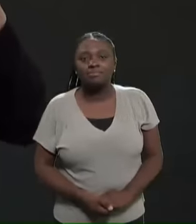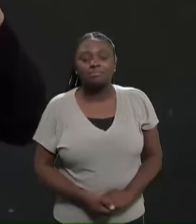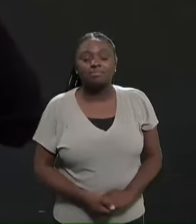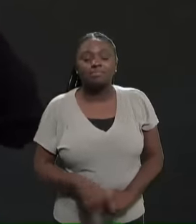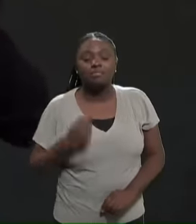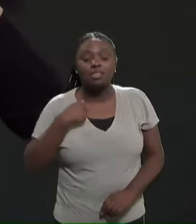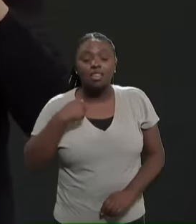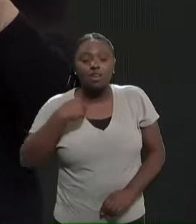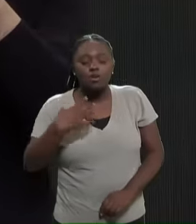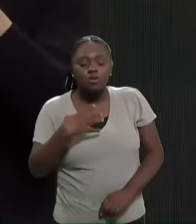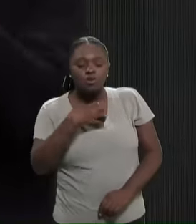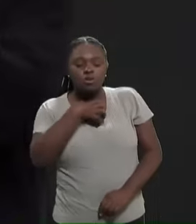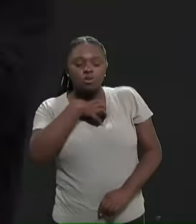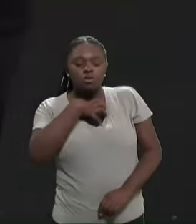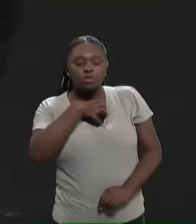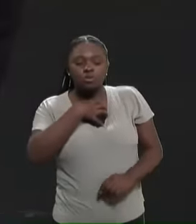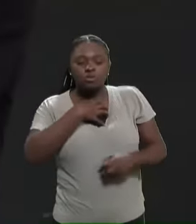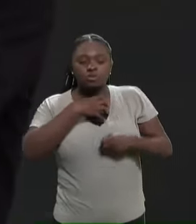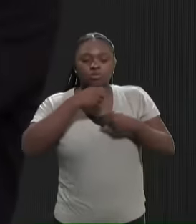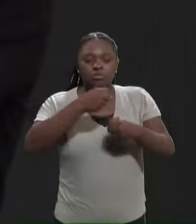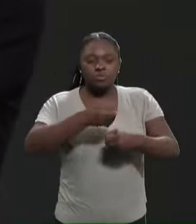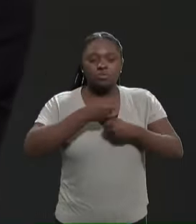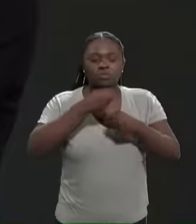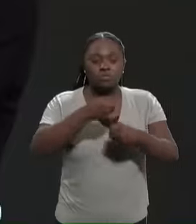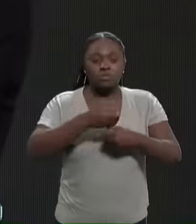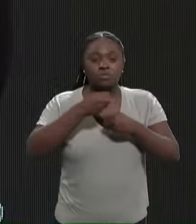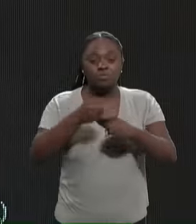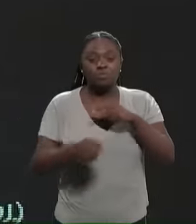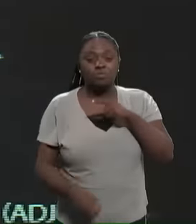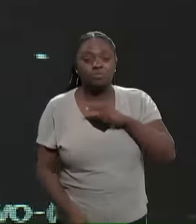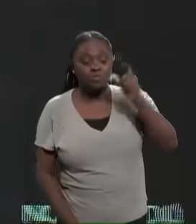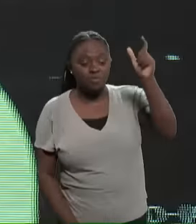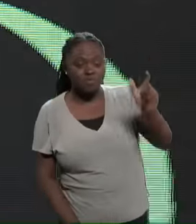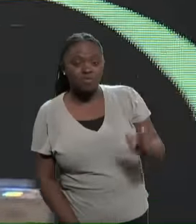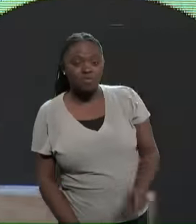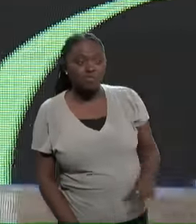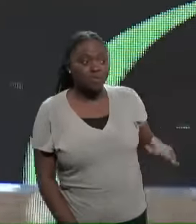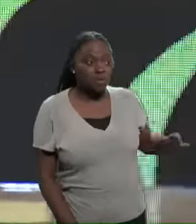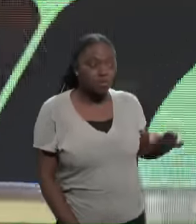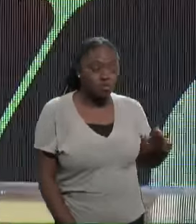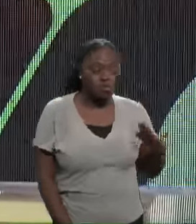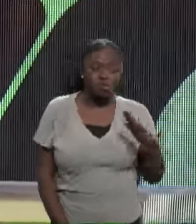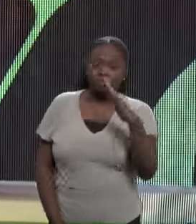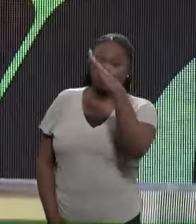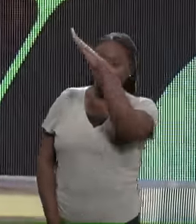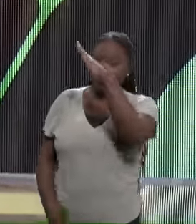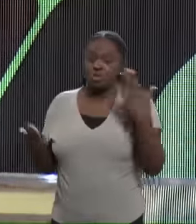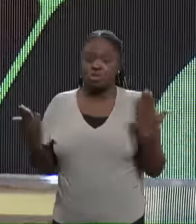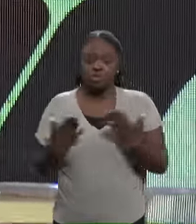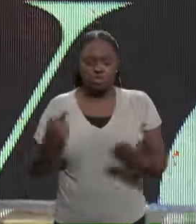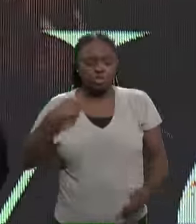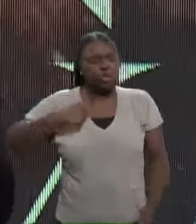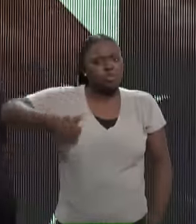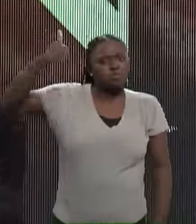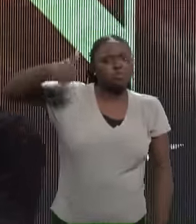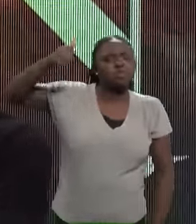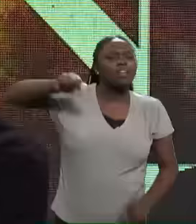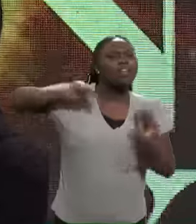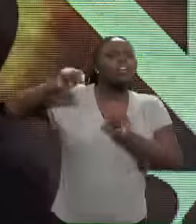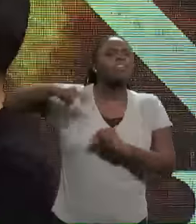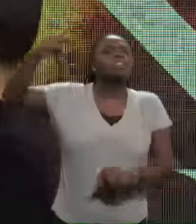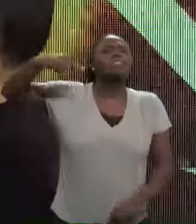Eu estou sentindo poder. Alguém vai decolar hoje. Eu sou o primeiro. Quem é o segundo que